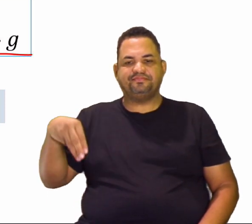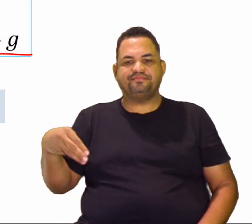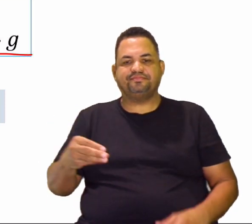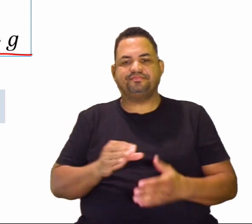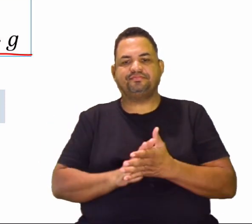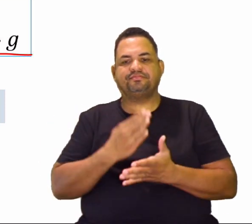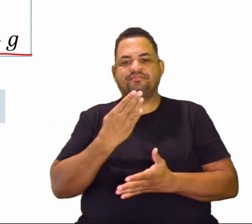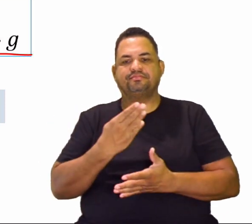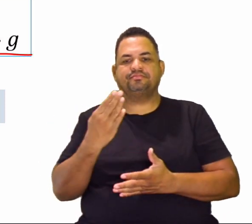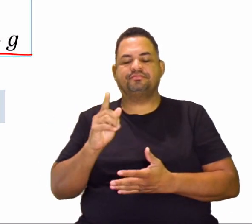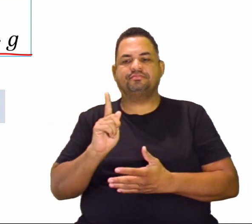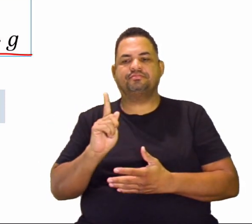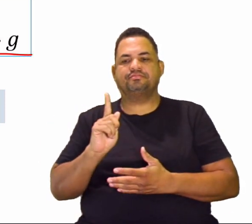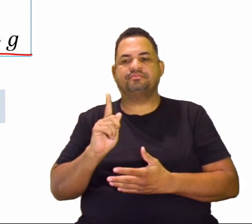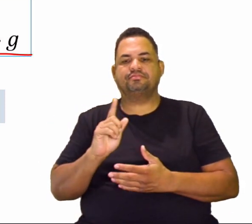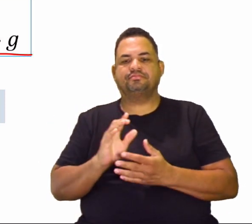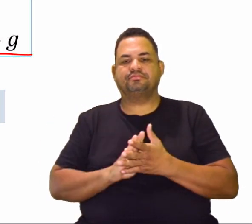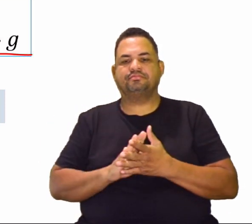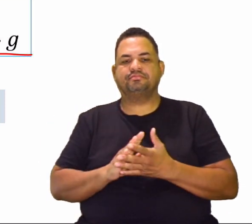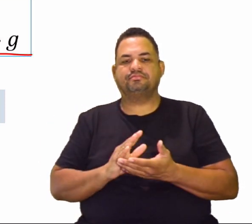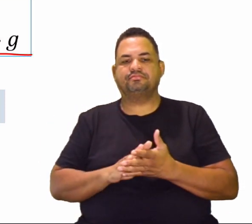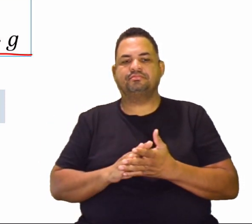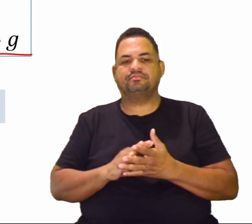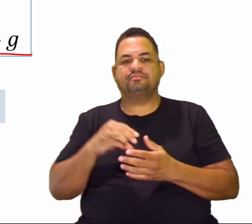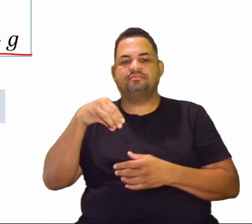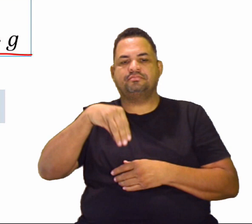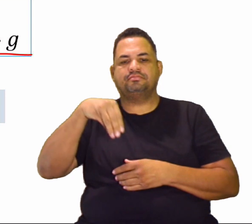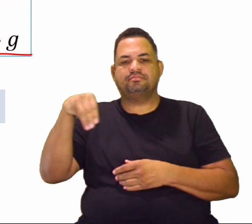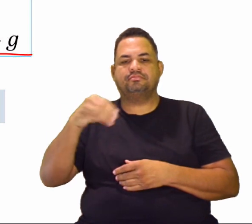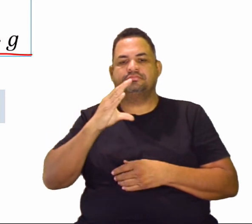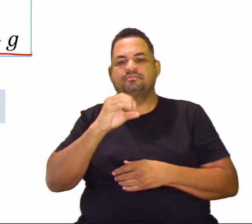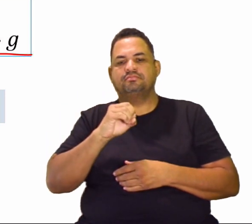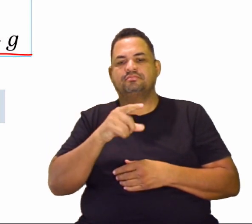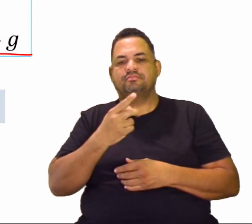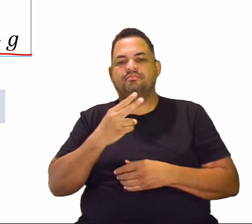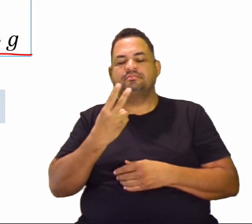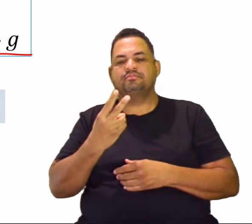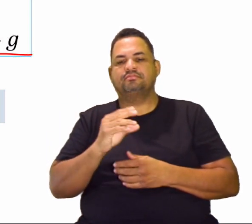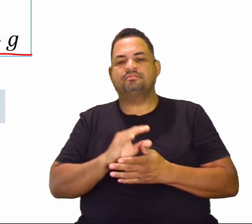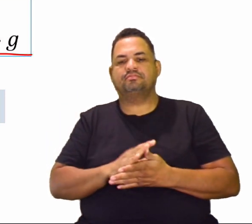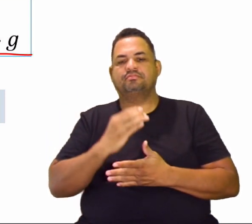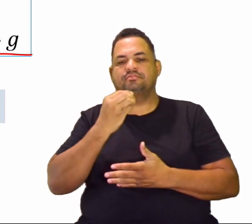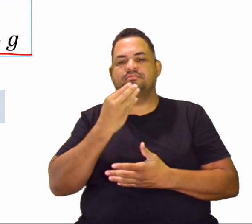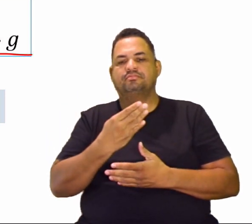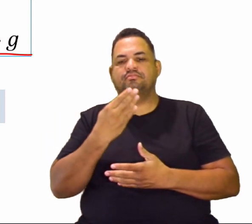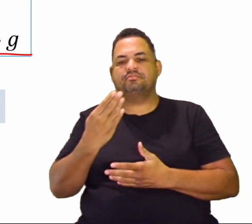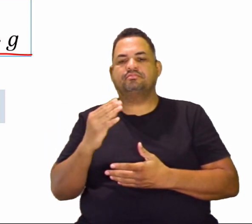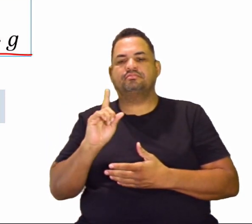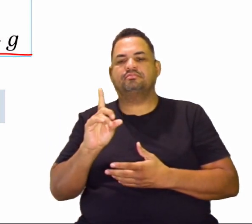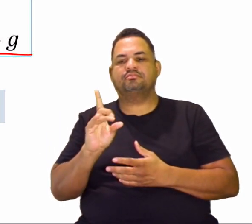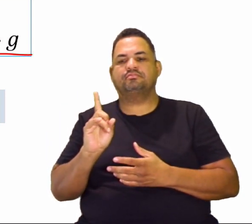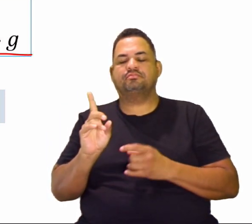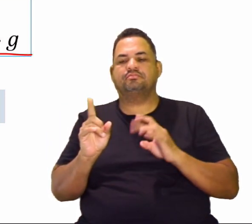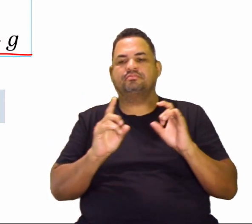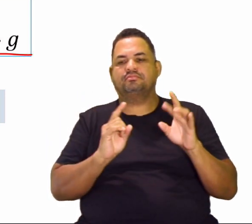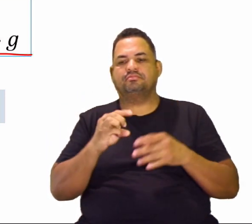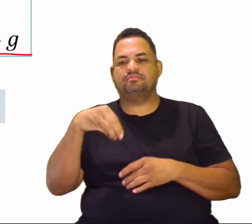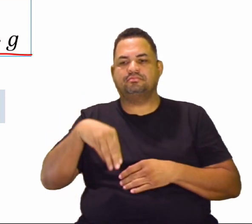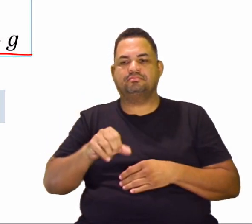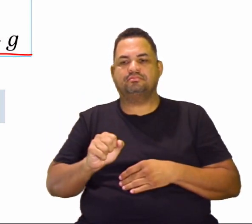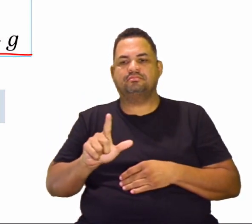podemos afirmar que a massa molar do CO2 é 44 gramas por